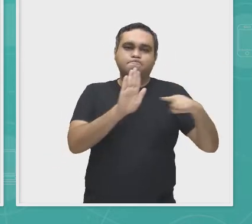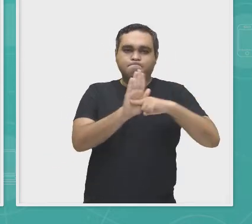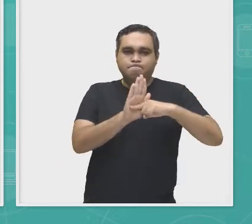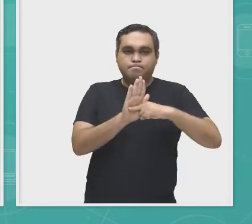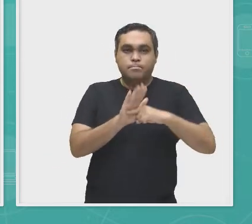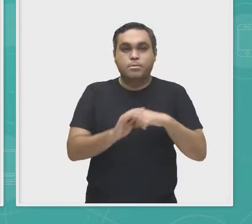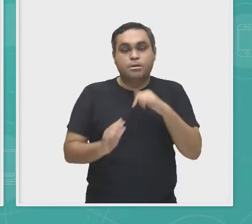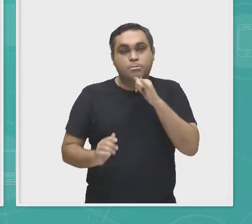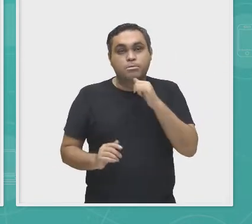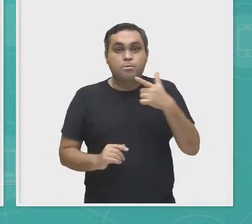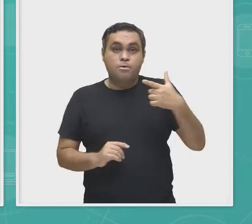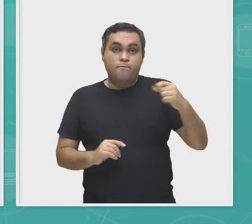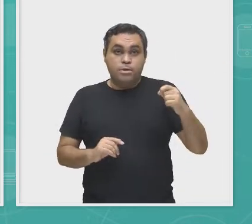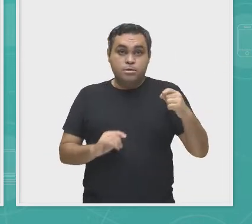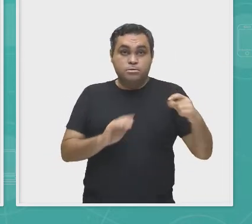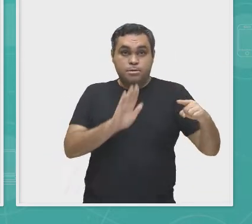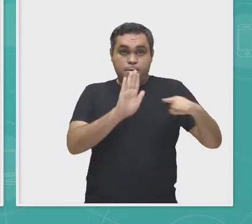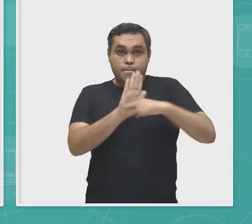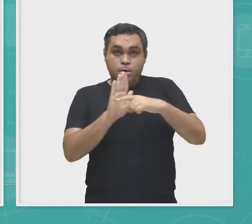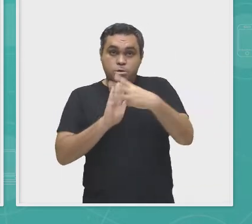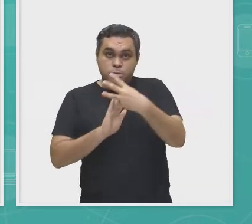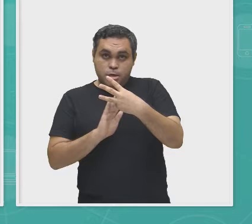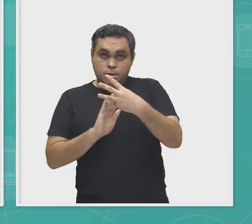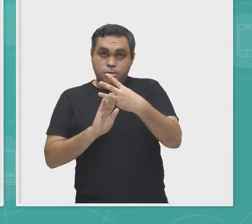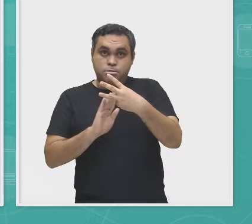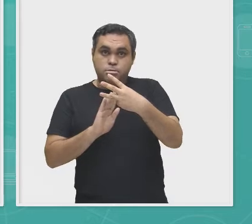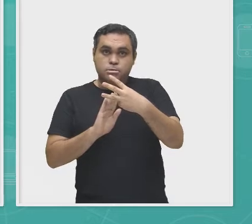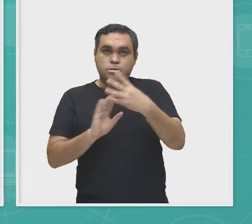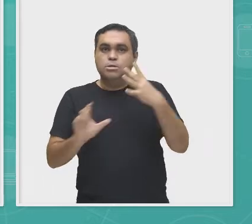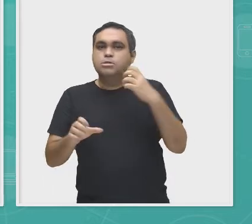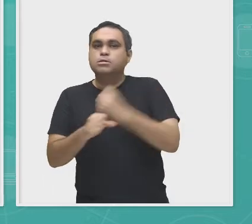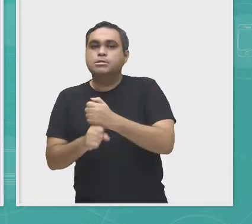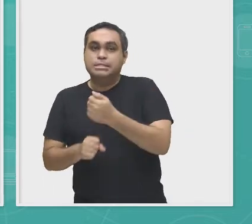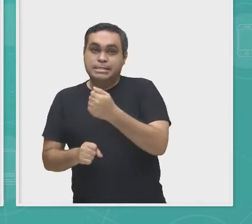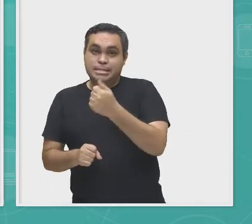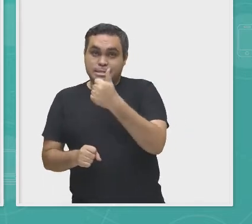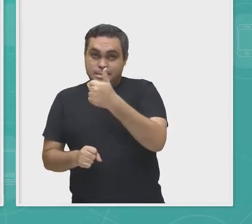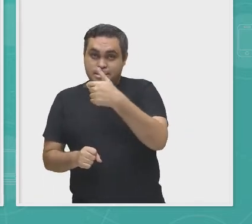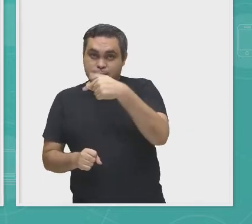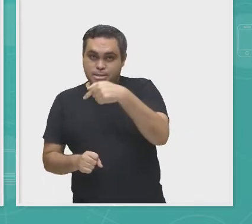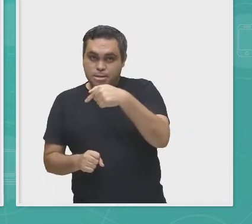3, 17. E vamos